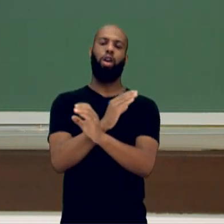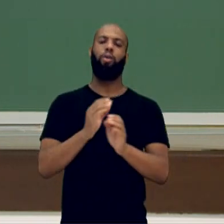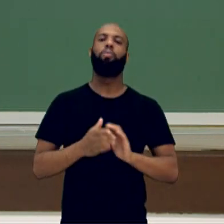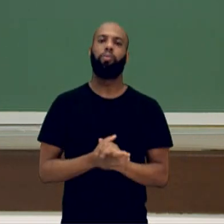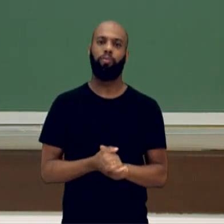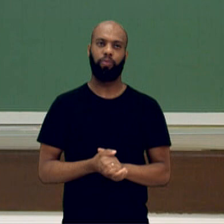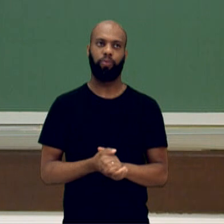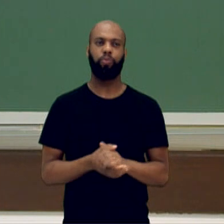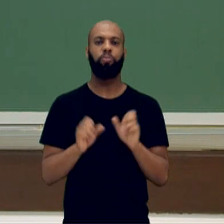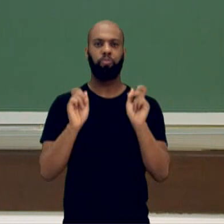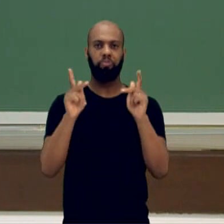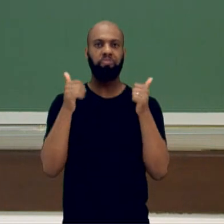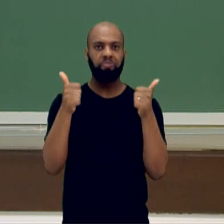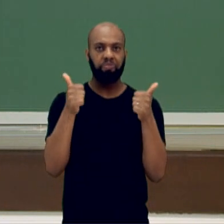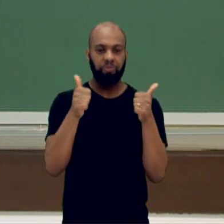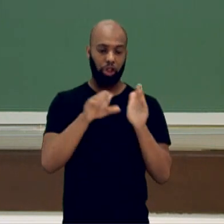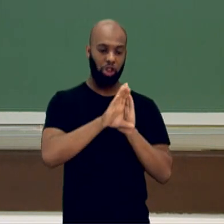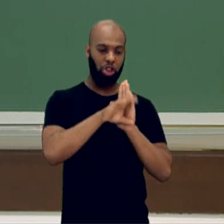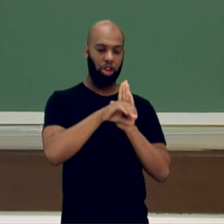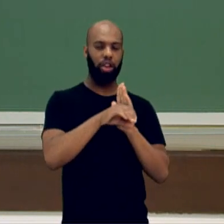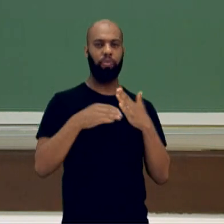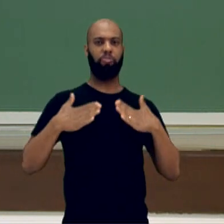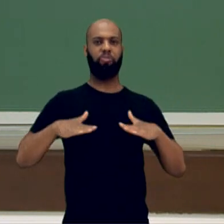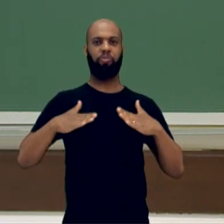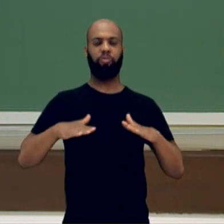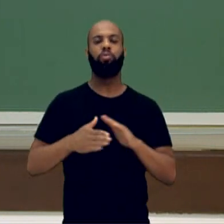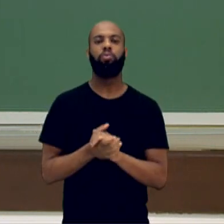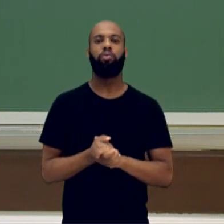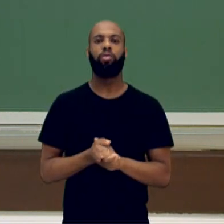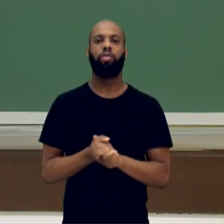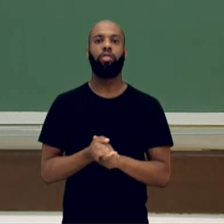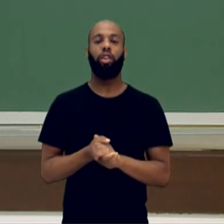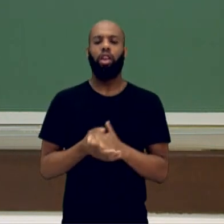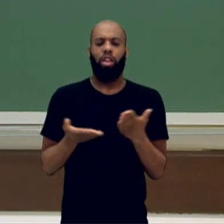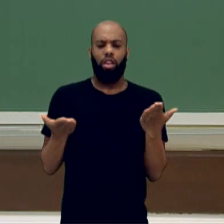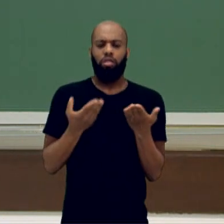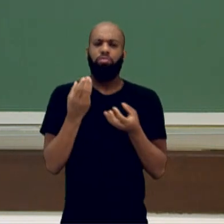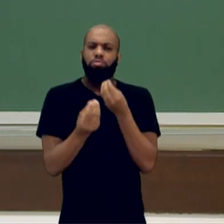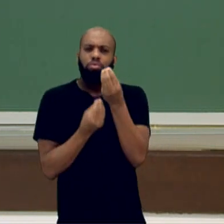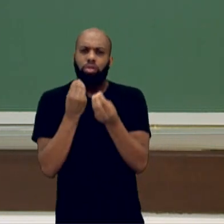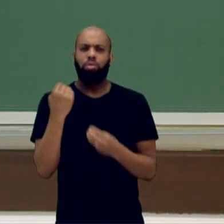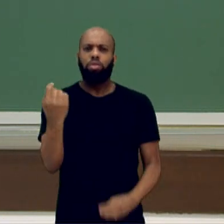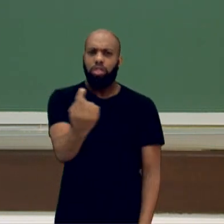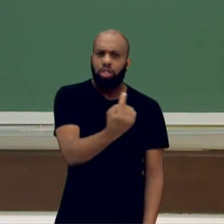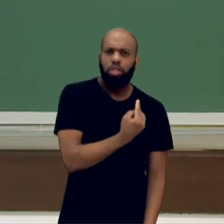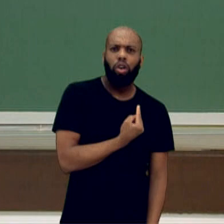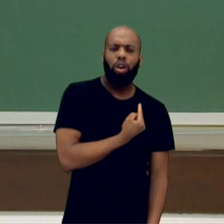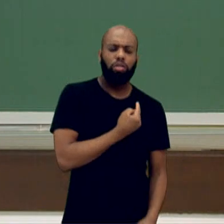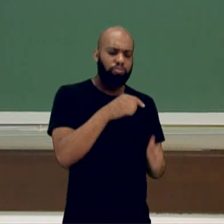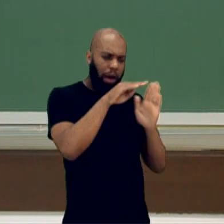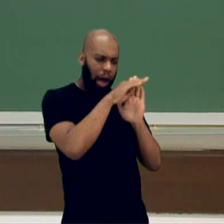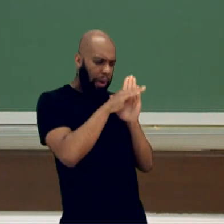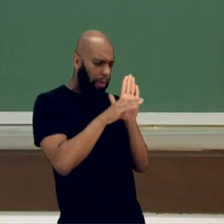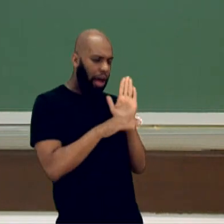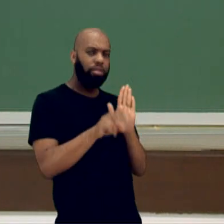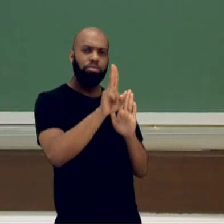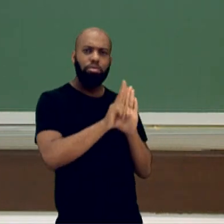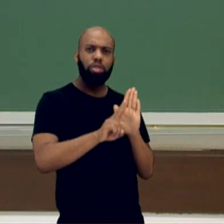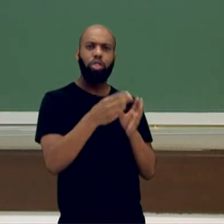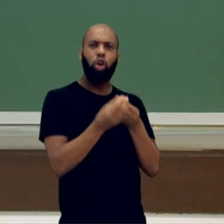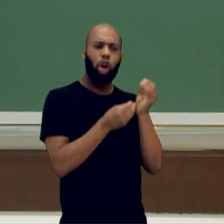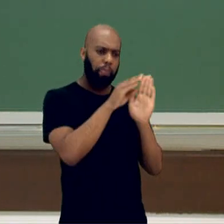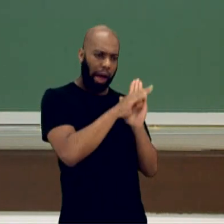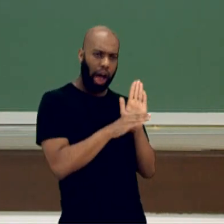sentido daí, certo? Então, um conceito bem tranquilinho ali. Como que a gente, que critérios são utilizados, né? Como a